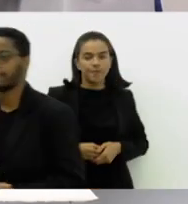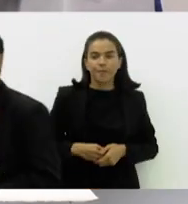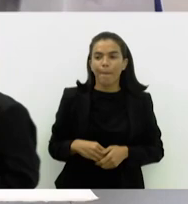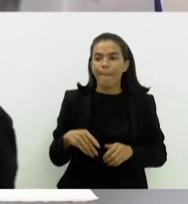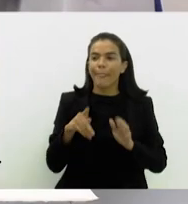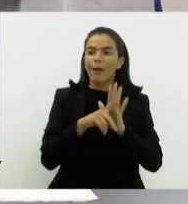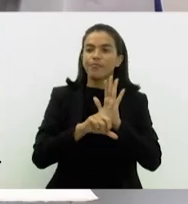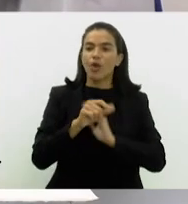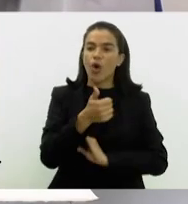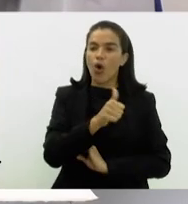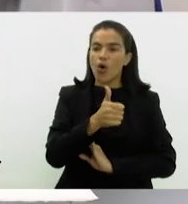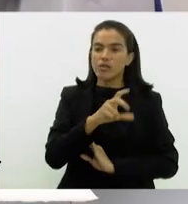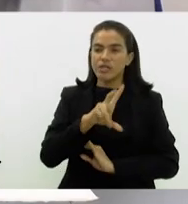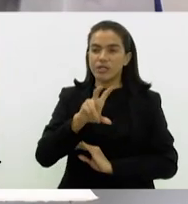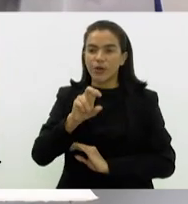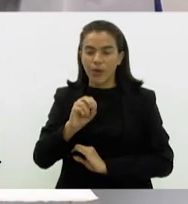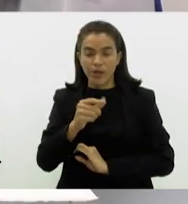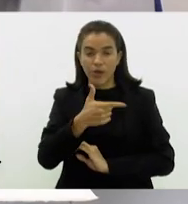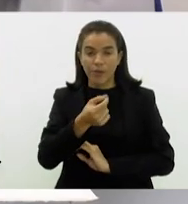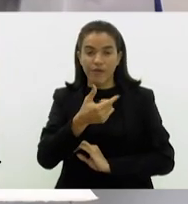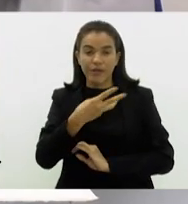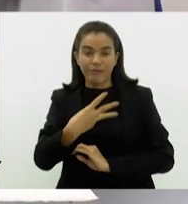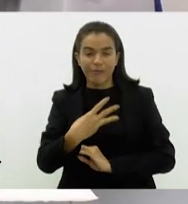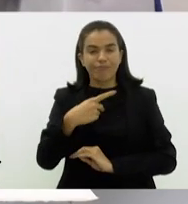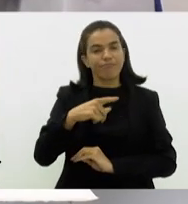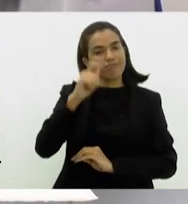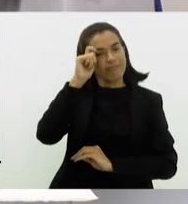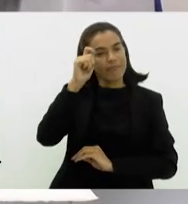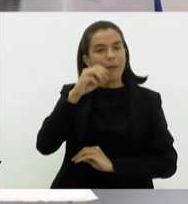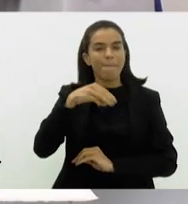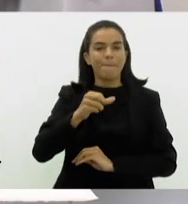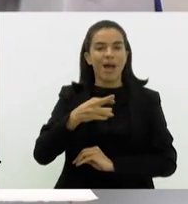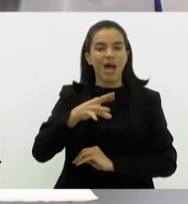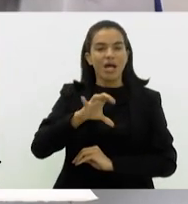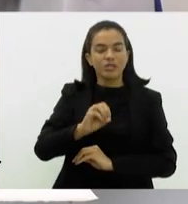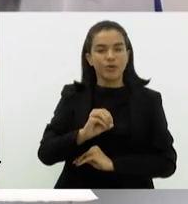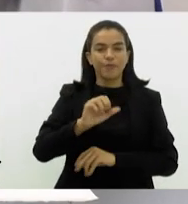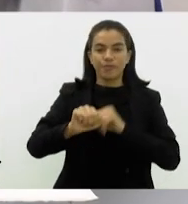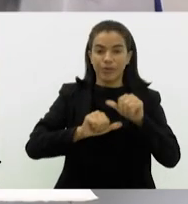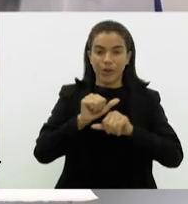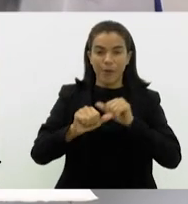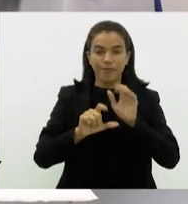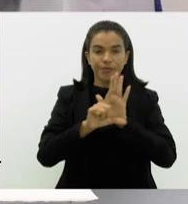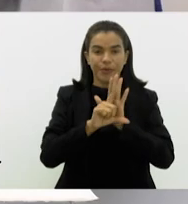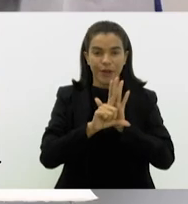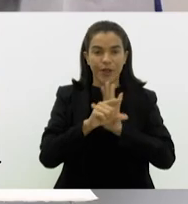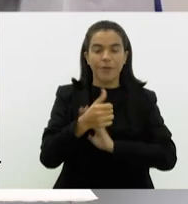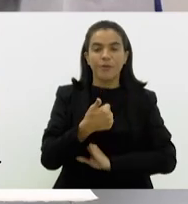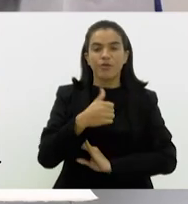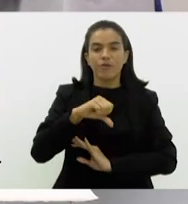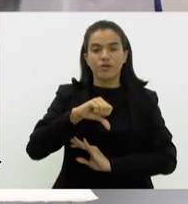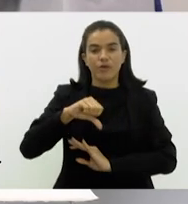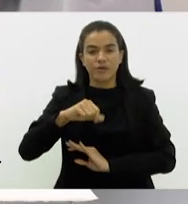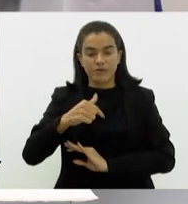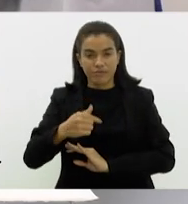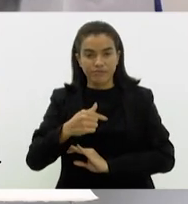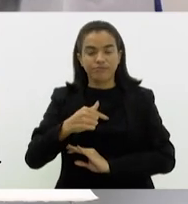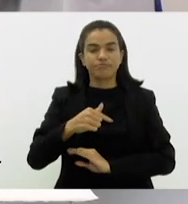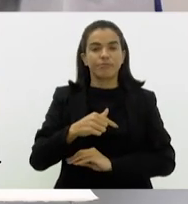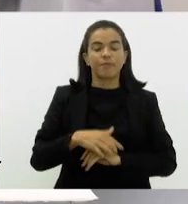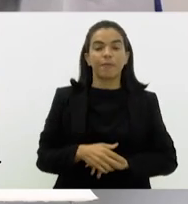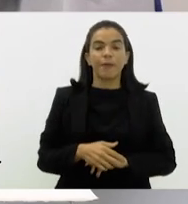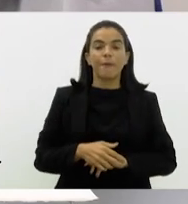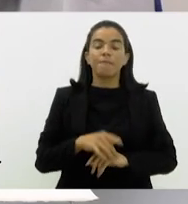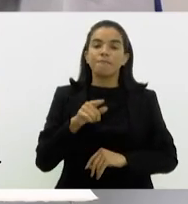PL 1150 de 2023, de autoria do deputado Márcio Canella, que altera a Lei 8.907, de 29 de junho de 2020,